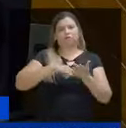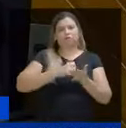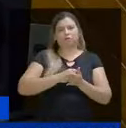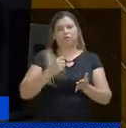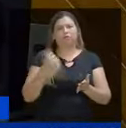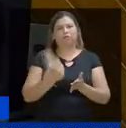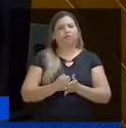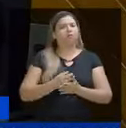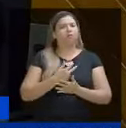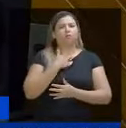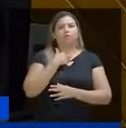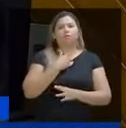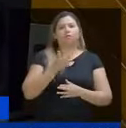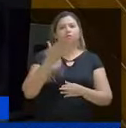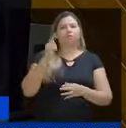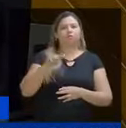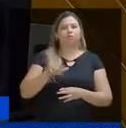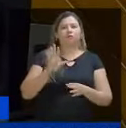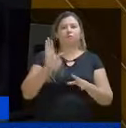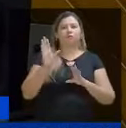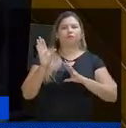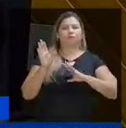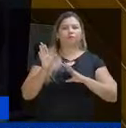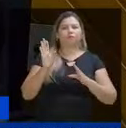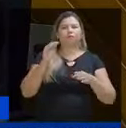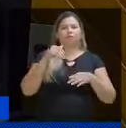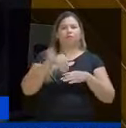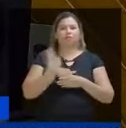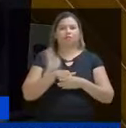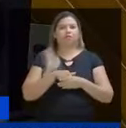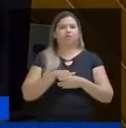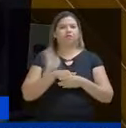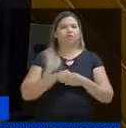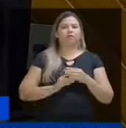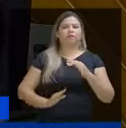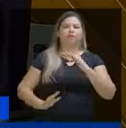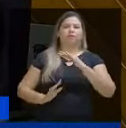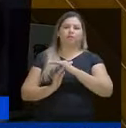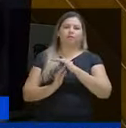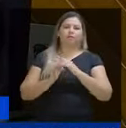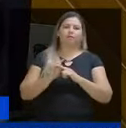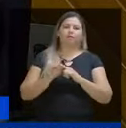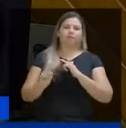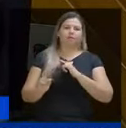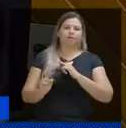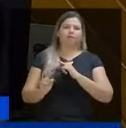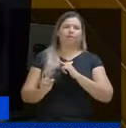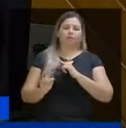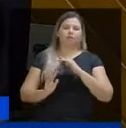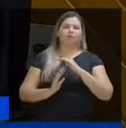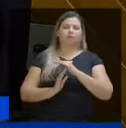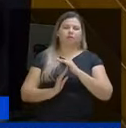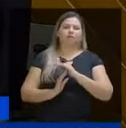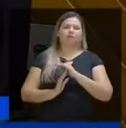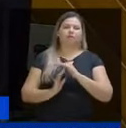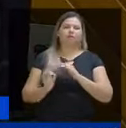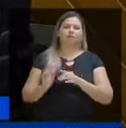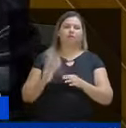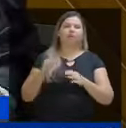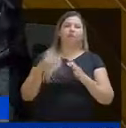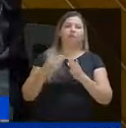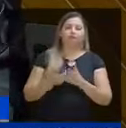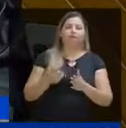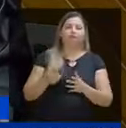concorreu, persistindo esses efeitos após esse período até a efetiva apresentação das contas, fecha